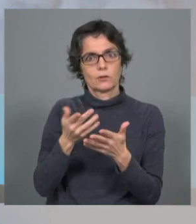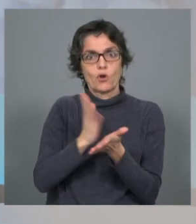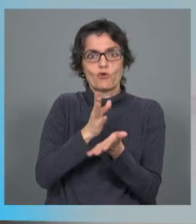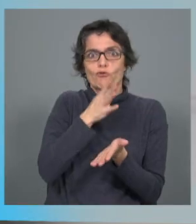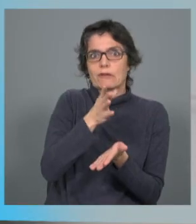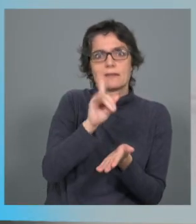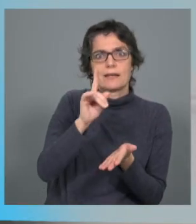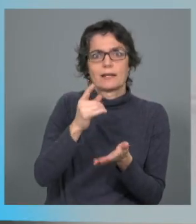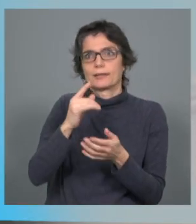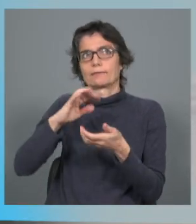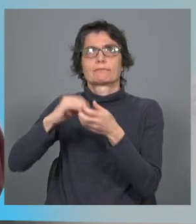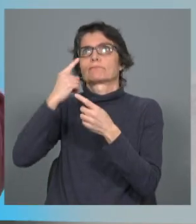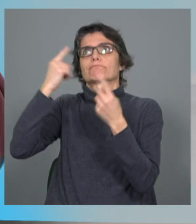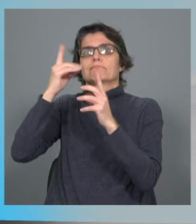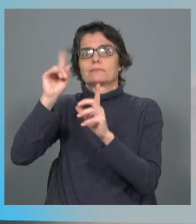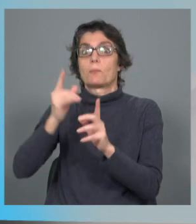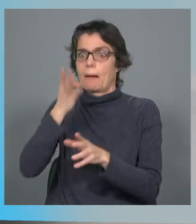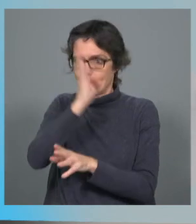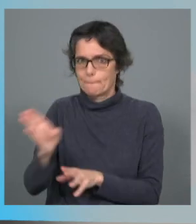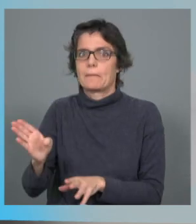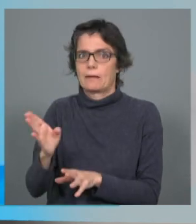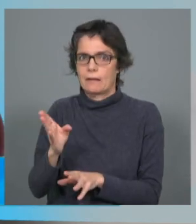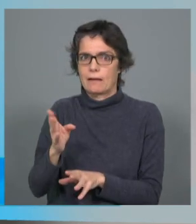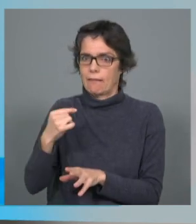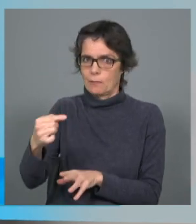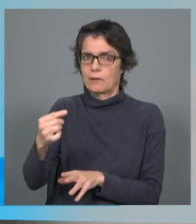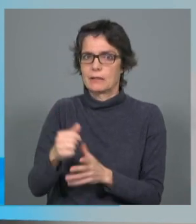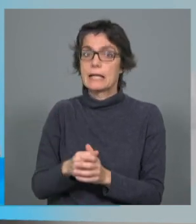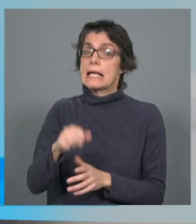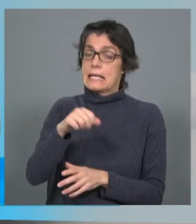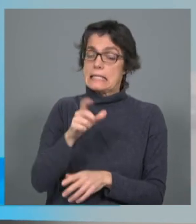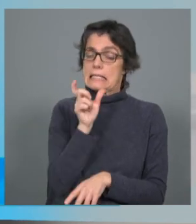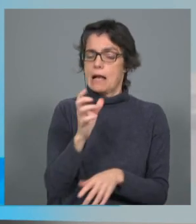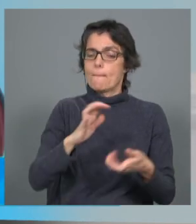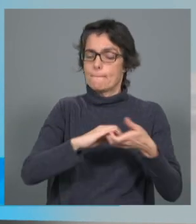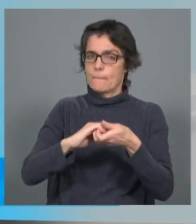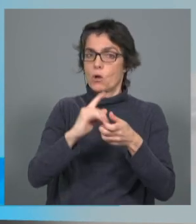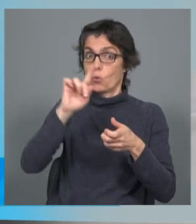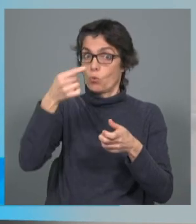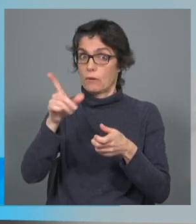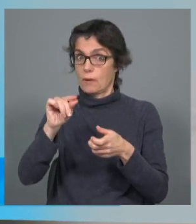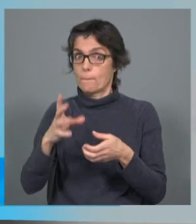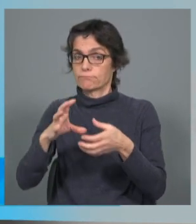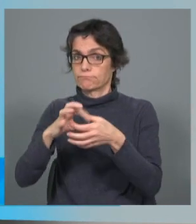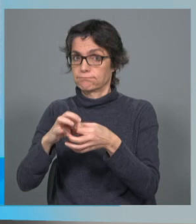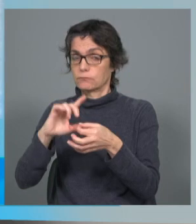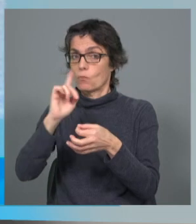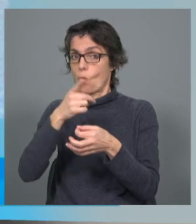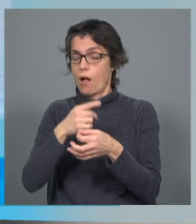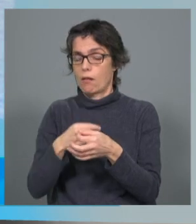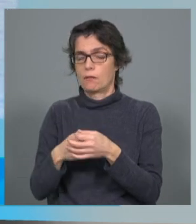só proclamar, mas sobretudo praticar. E eu associava a essa palavra solidariedade uma outra que vai estar muito